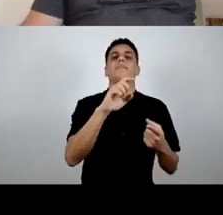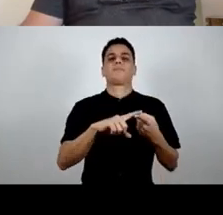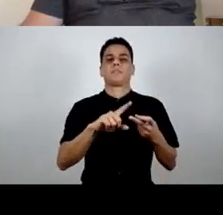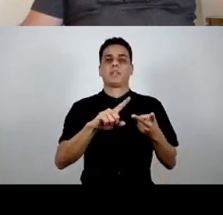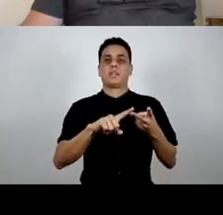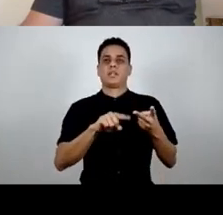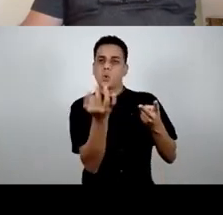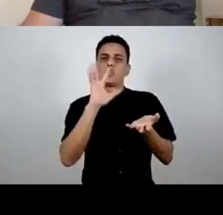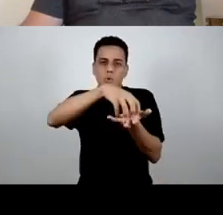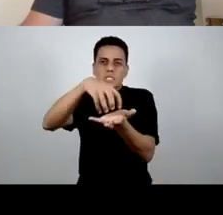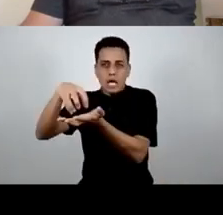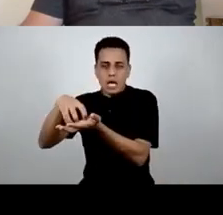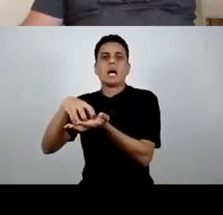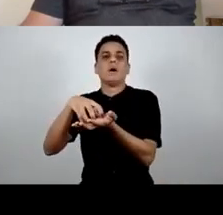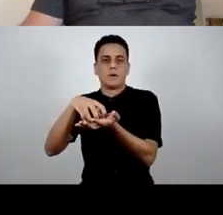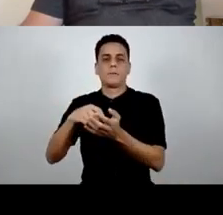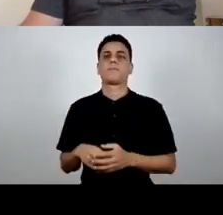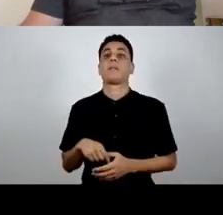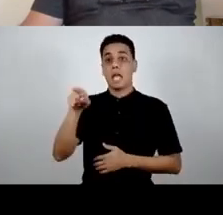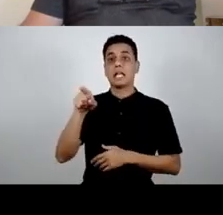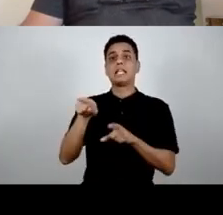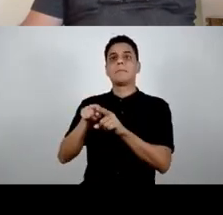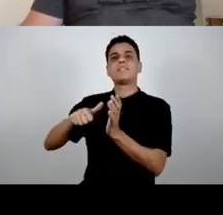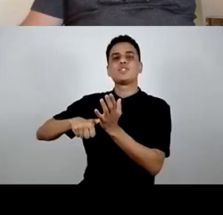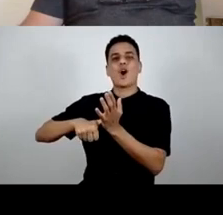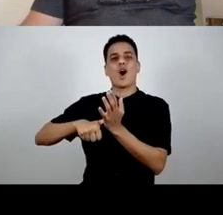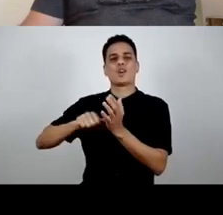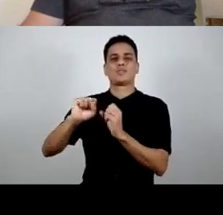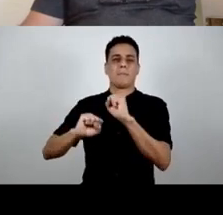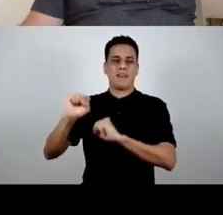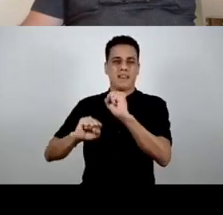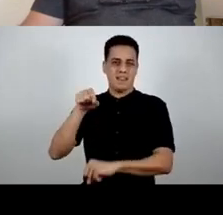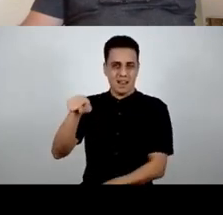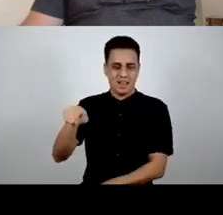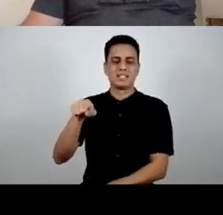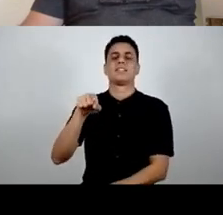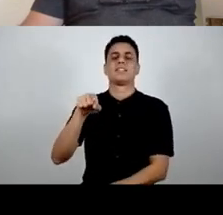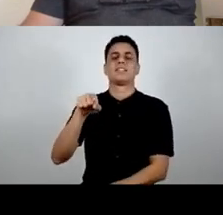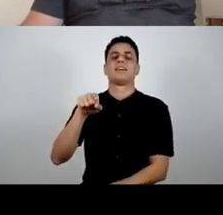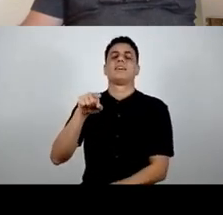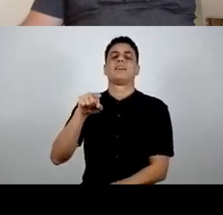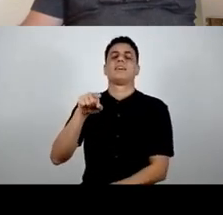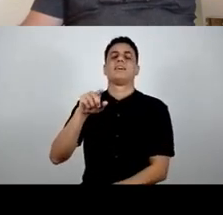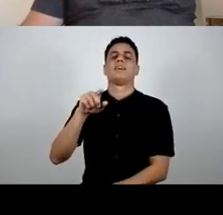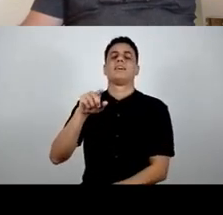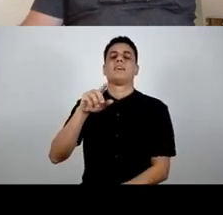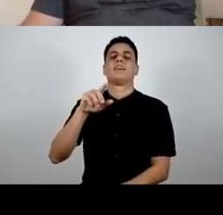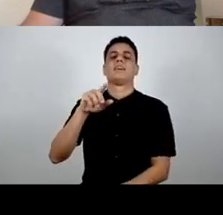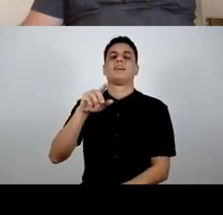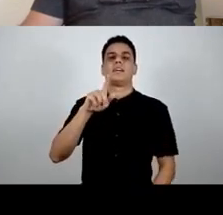Cultura. O Fernando também é sócio da Grifa Cinematográfica e tem uma extensa participação